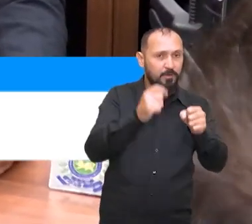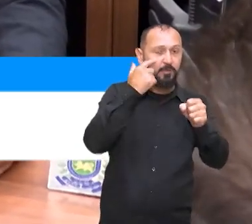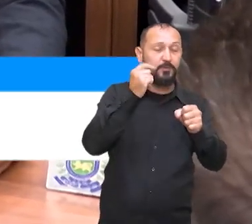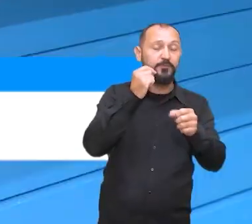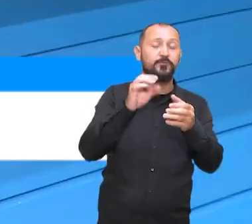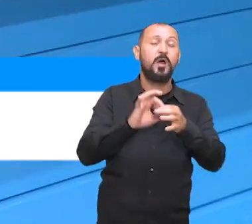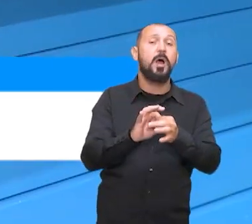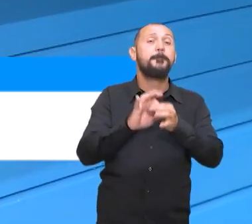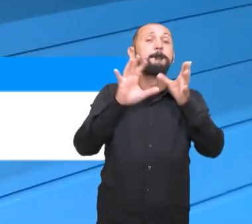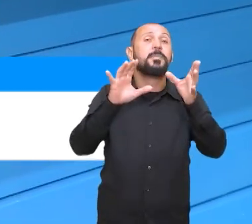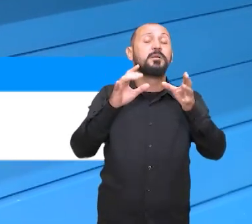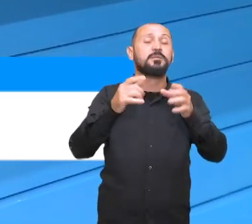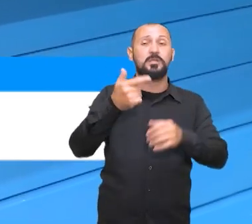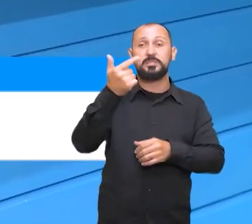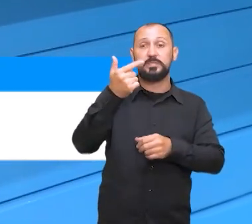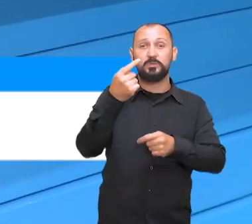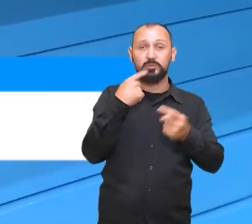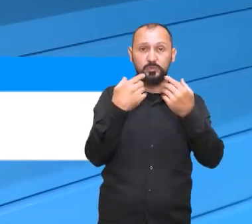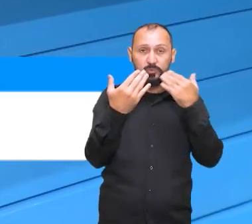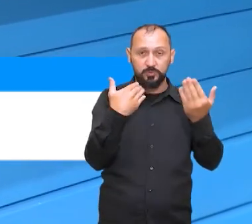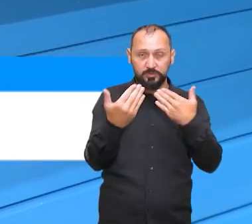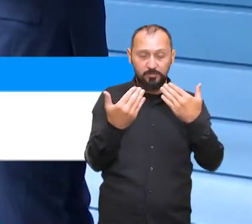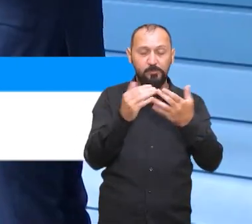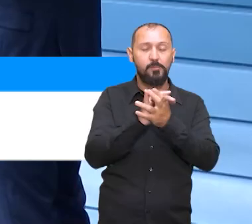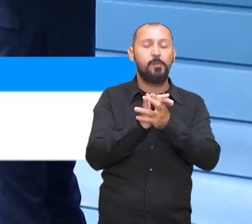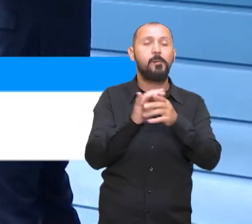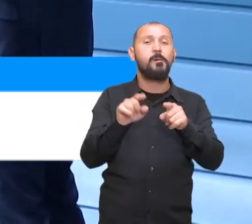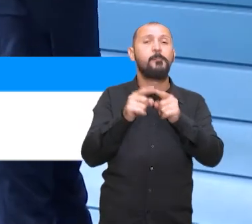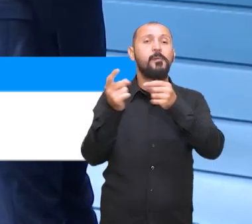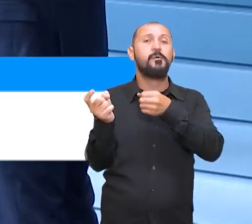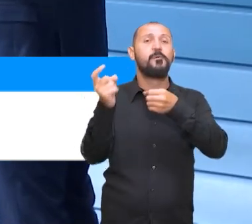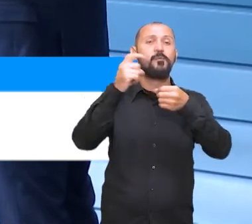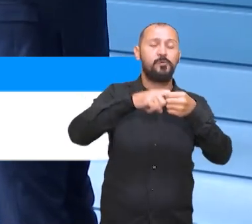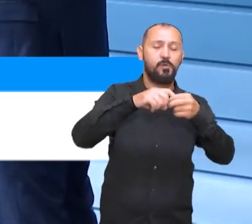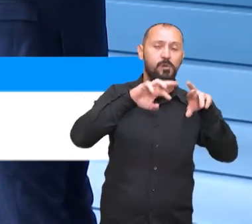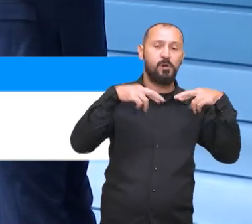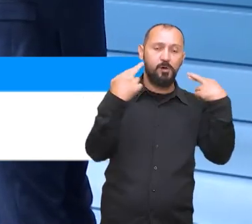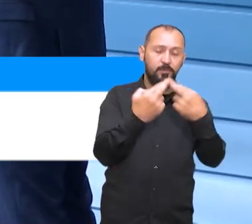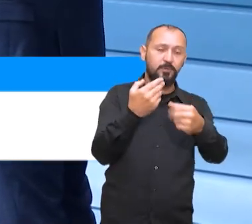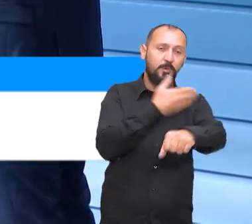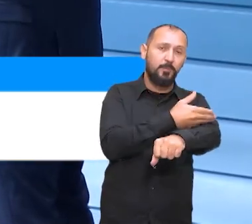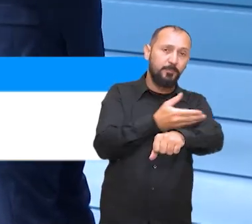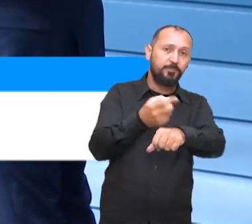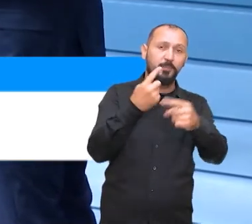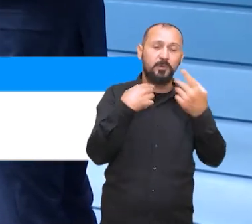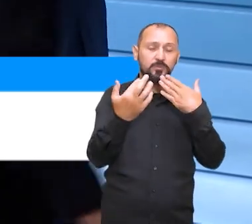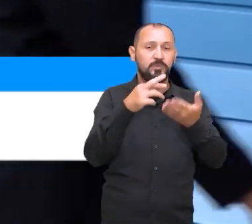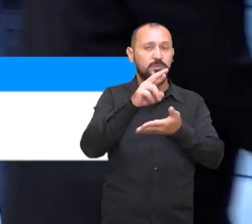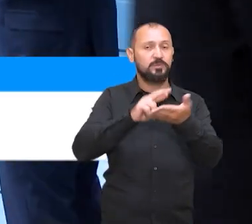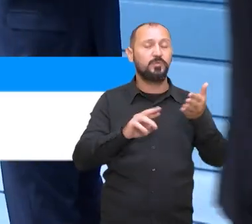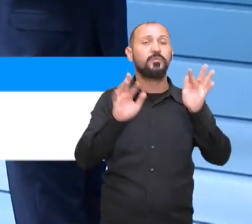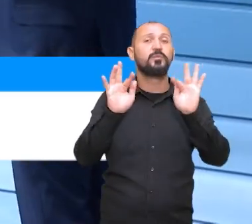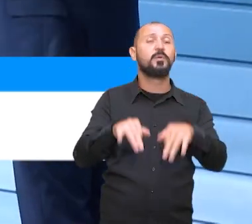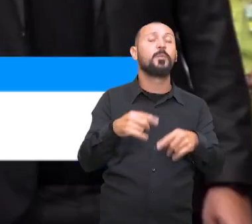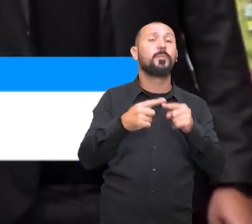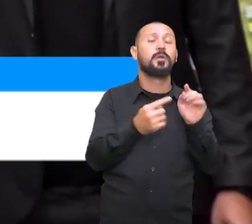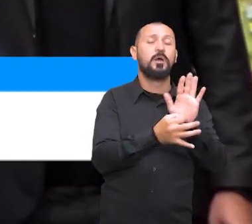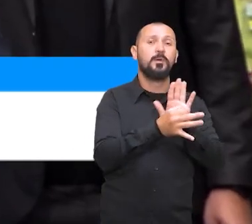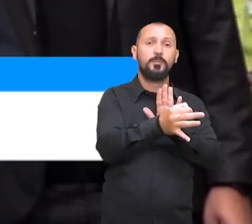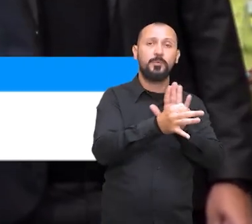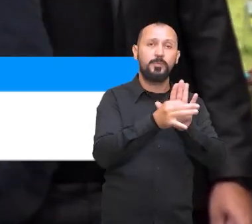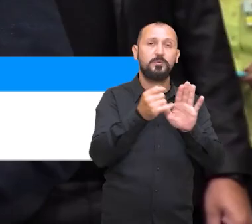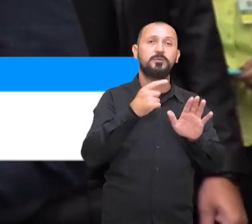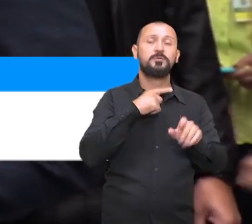do Sul, foi aprovado em segunda discussão, mas retorna a plenário para a votação em redação final, já